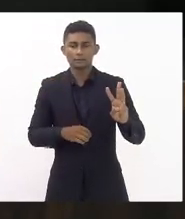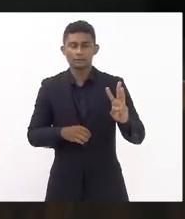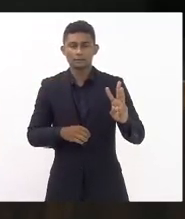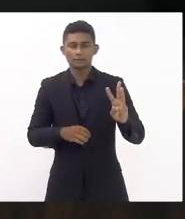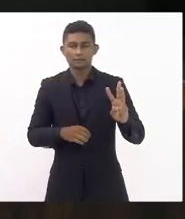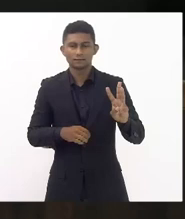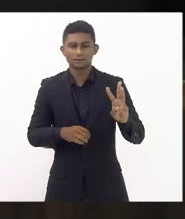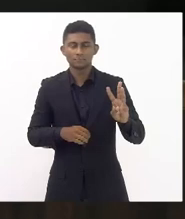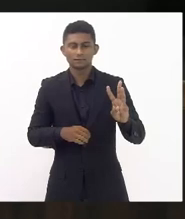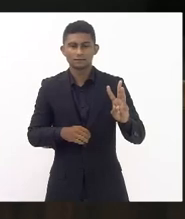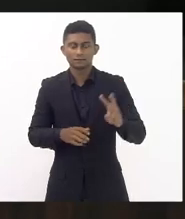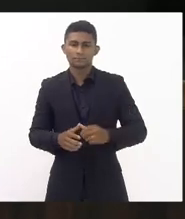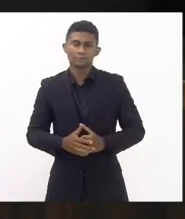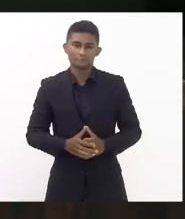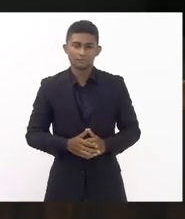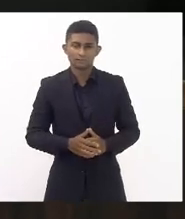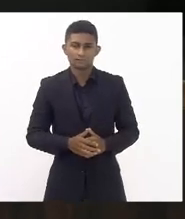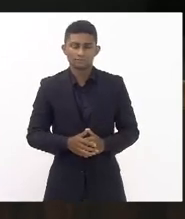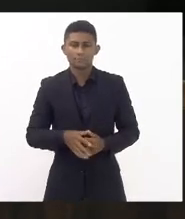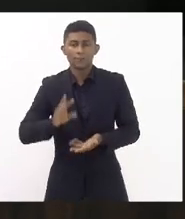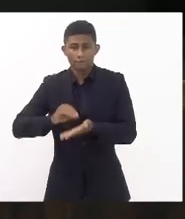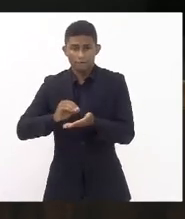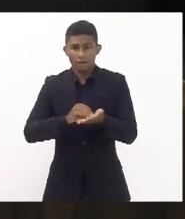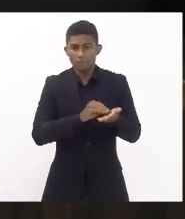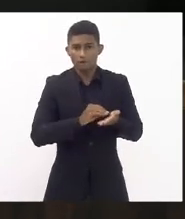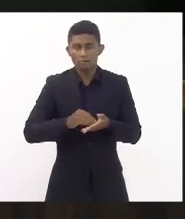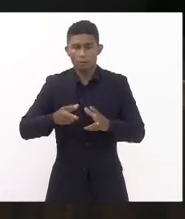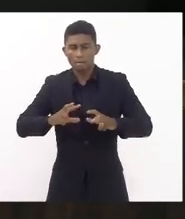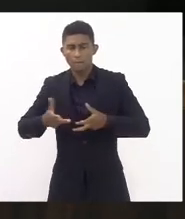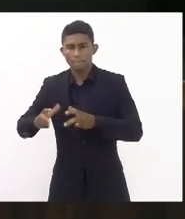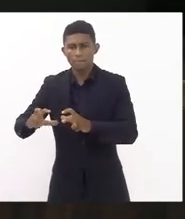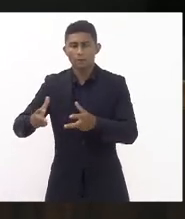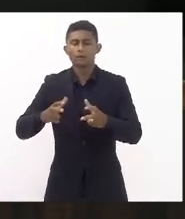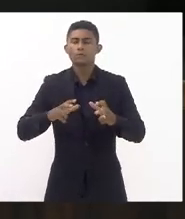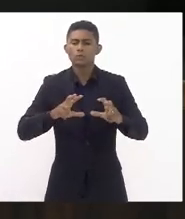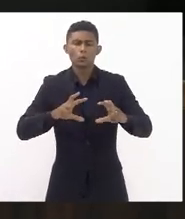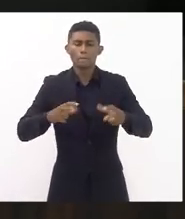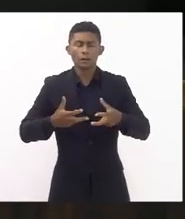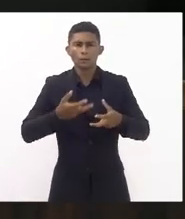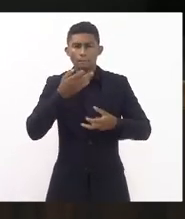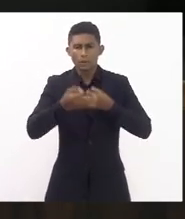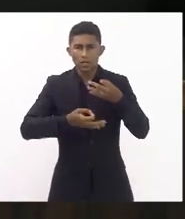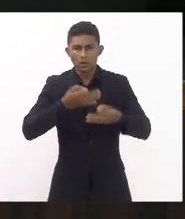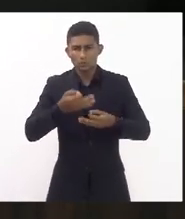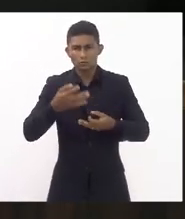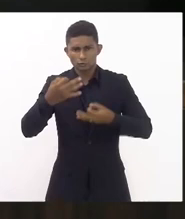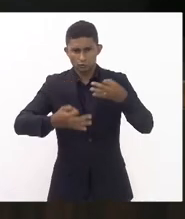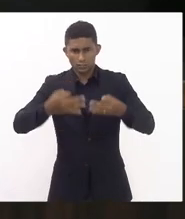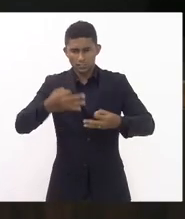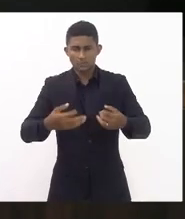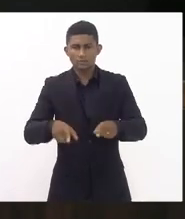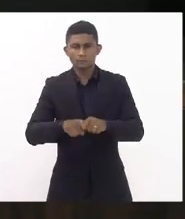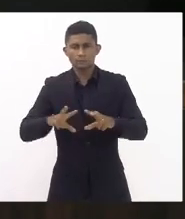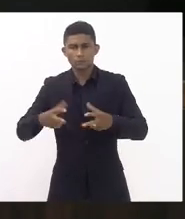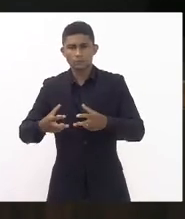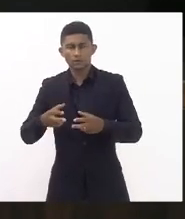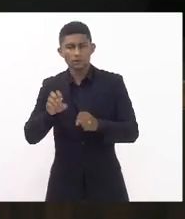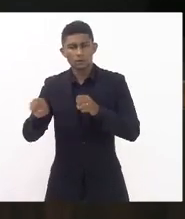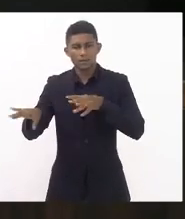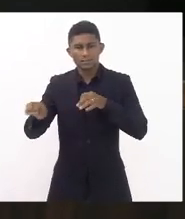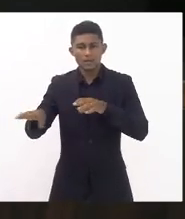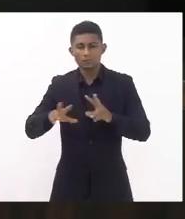Valdeque Carneiro e Márcio Pacheco. Pendentes dos pareceres das comissões de Constituição e Justiça, de Educação, de Defesa dos Direitos da